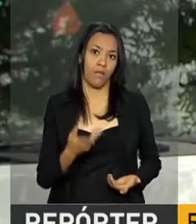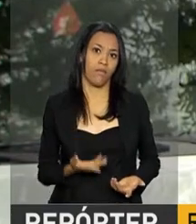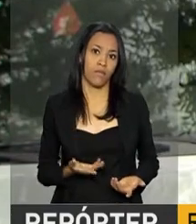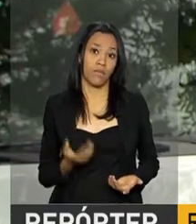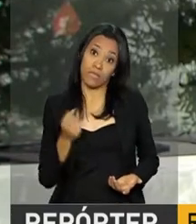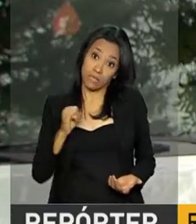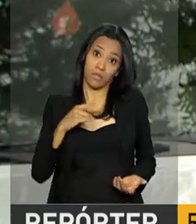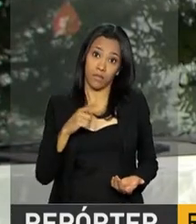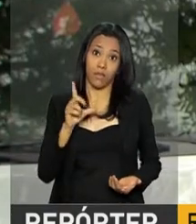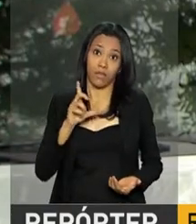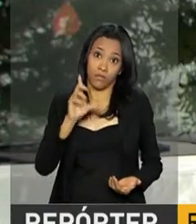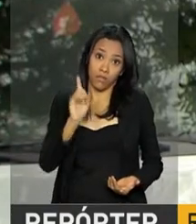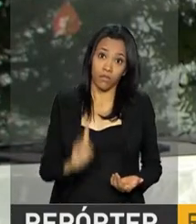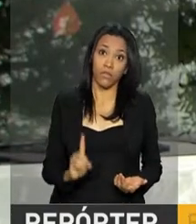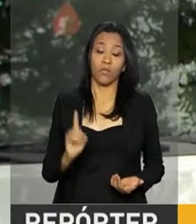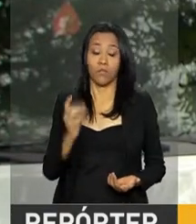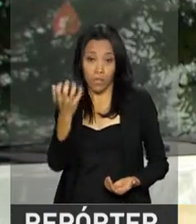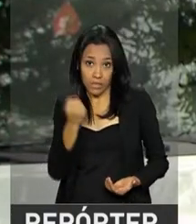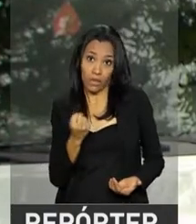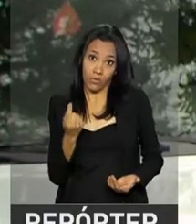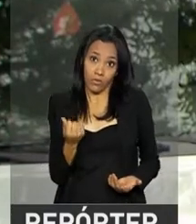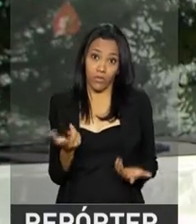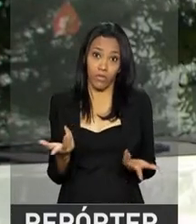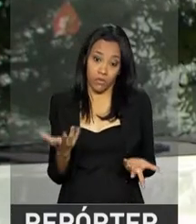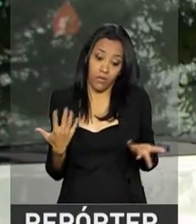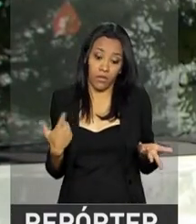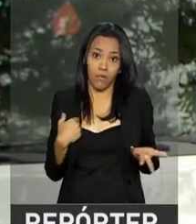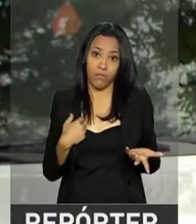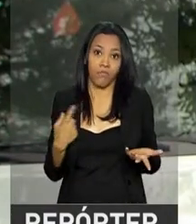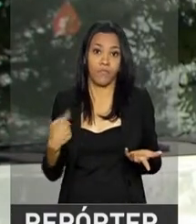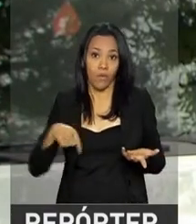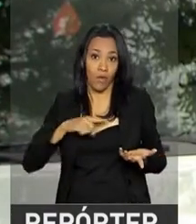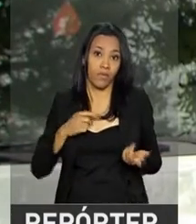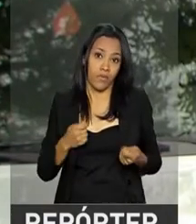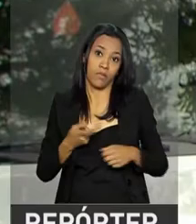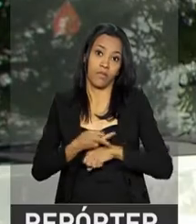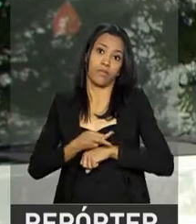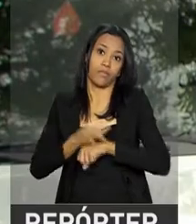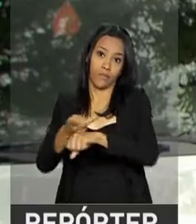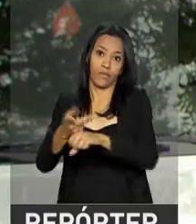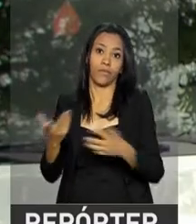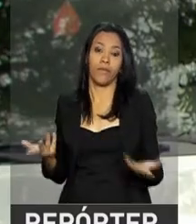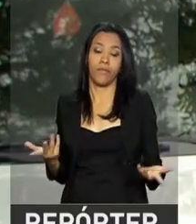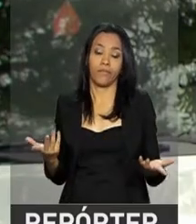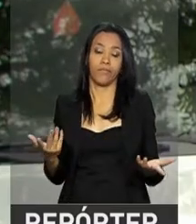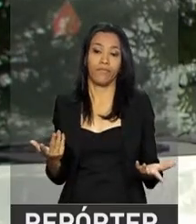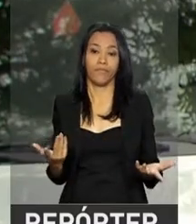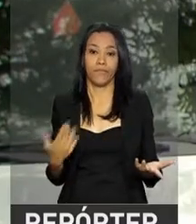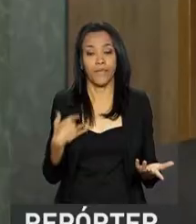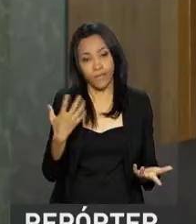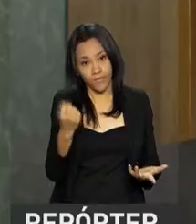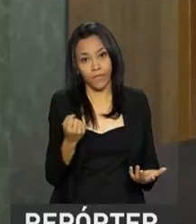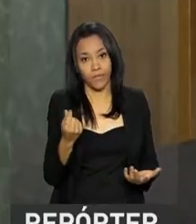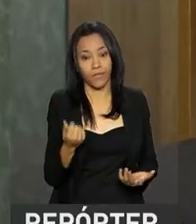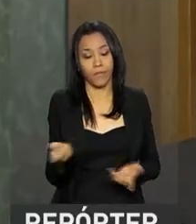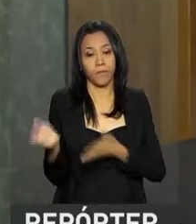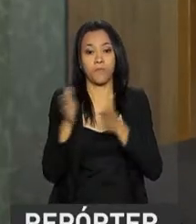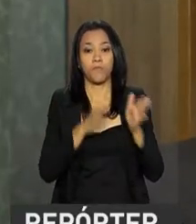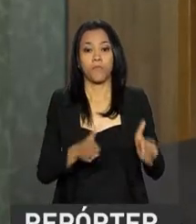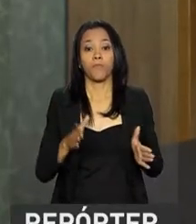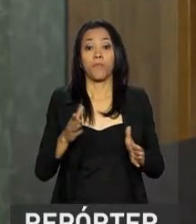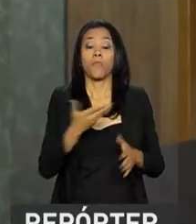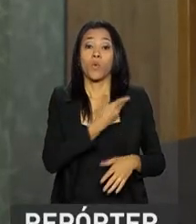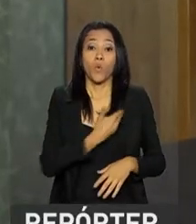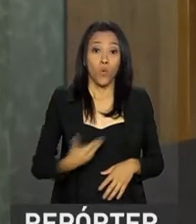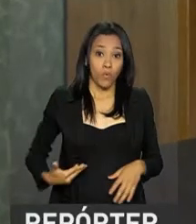se a gente tem esse direito do pis/pasep então direito nossa gente tem que ir atrás e resgatar o nosso dinheiro né o governo tem